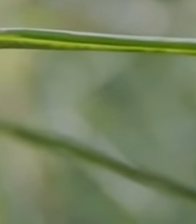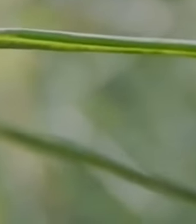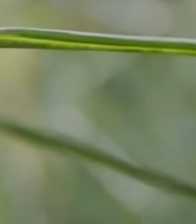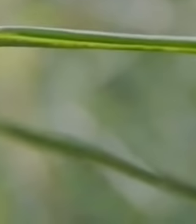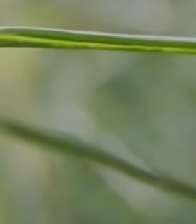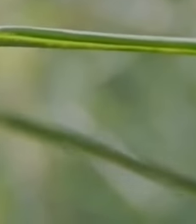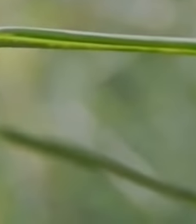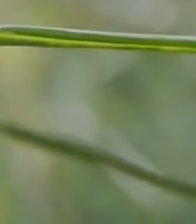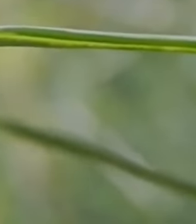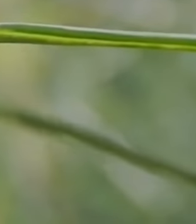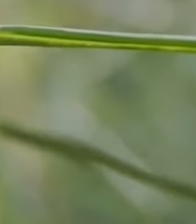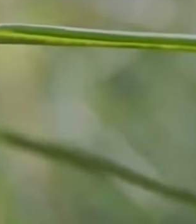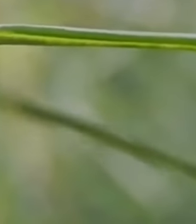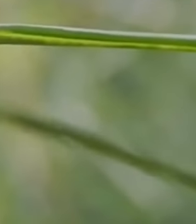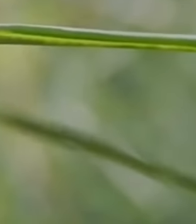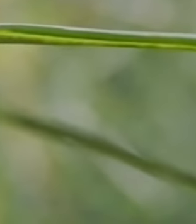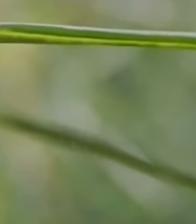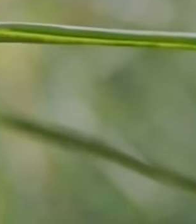e aí